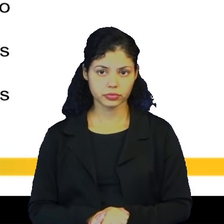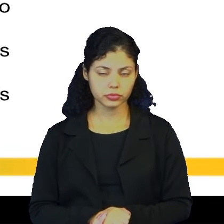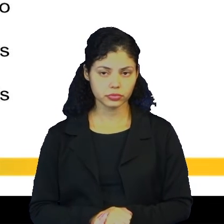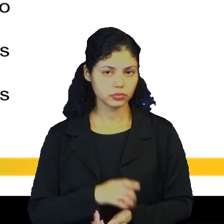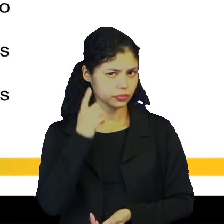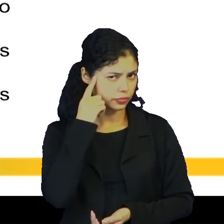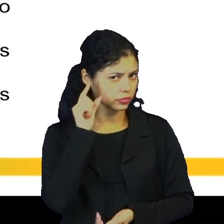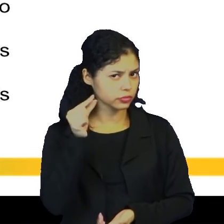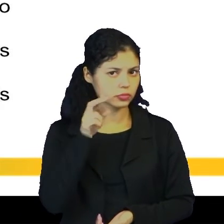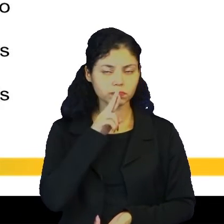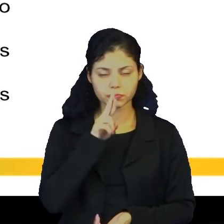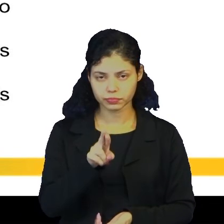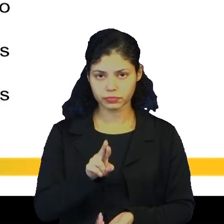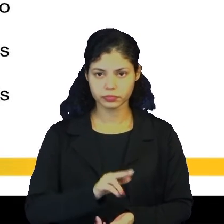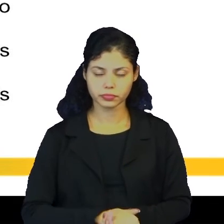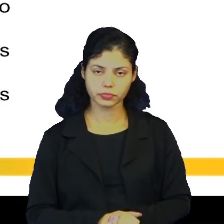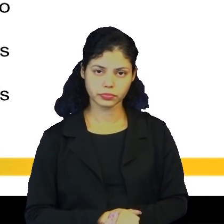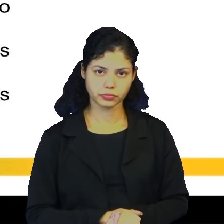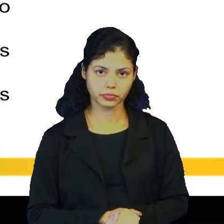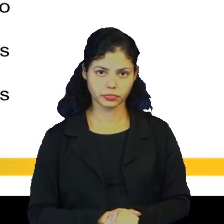lá, pensando um pouquinho na resposta.